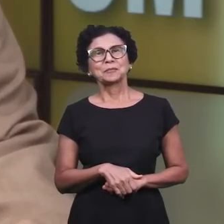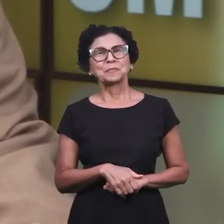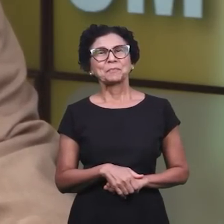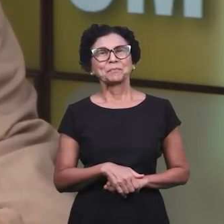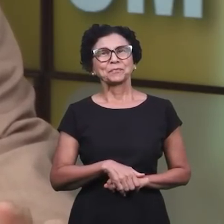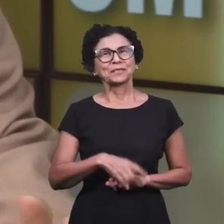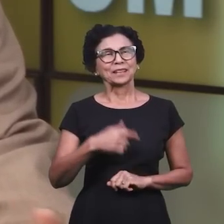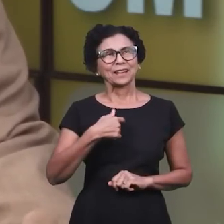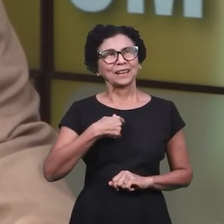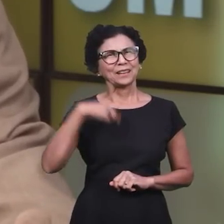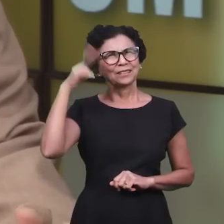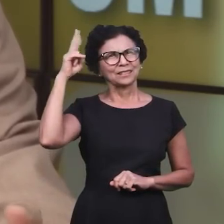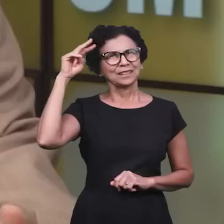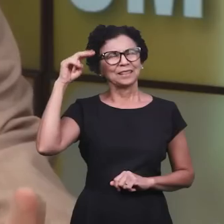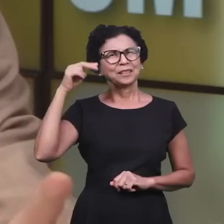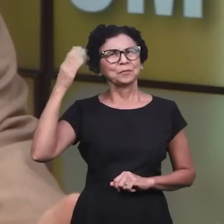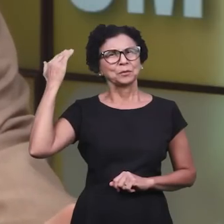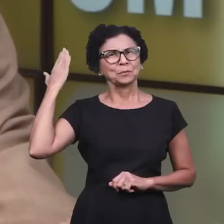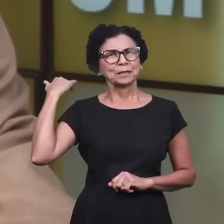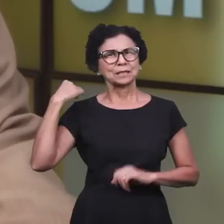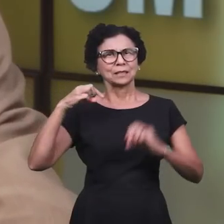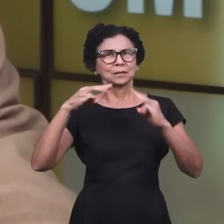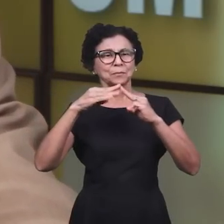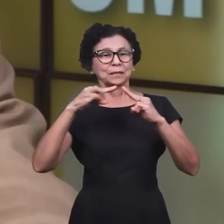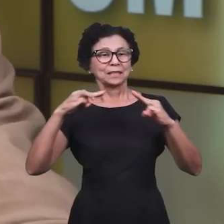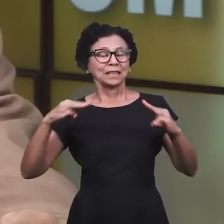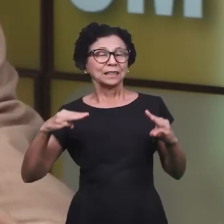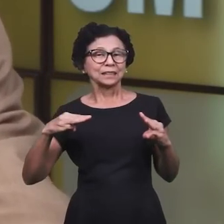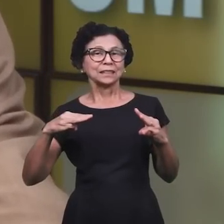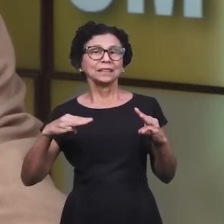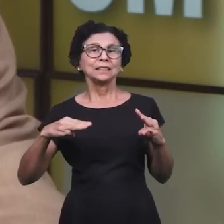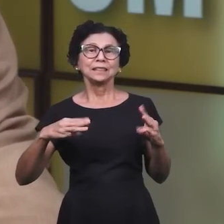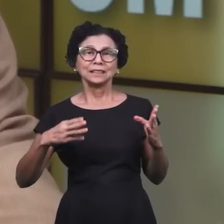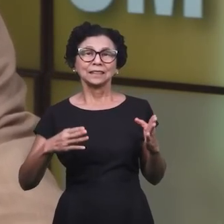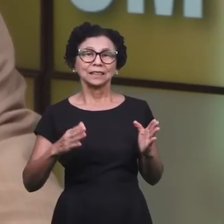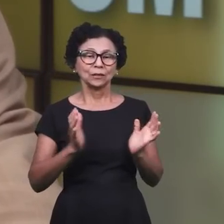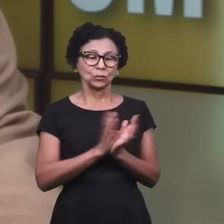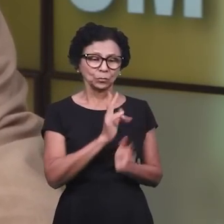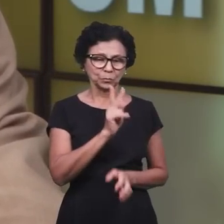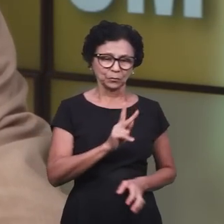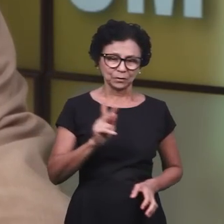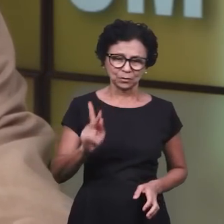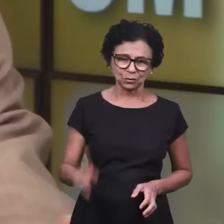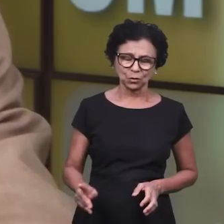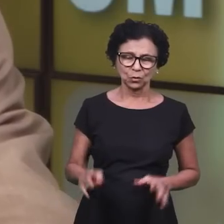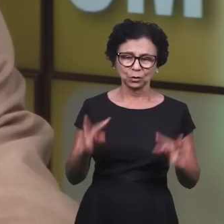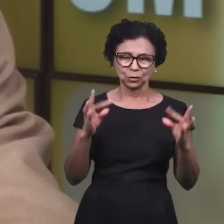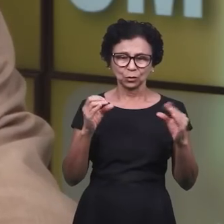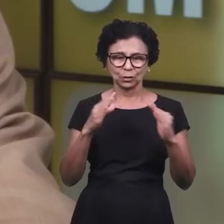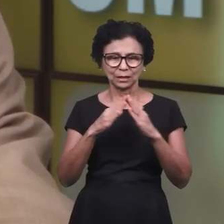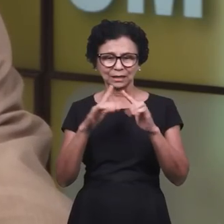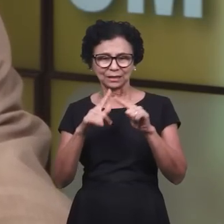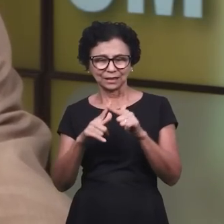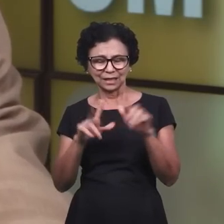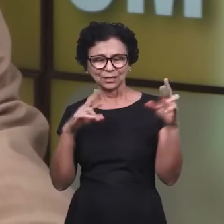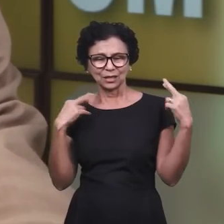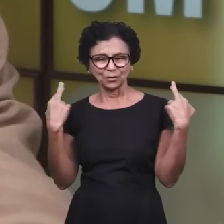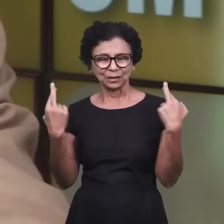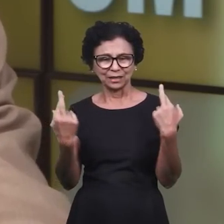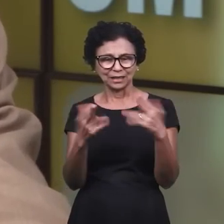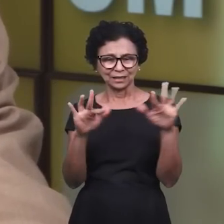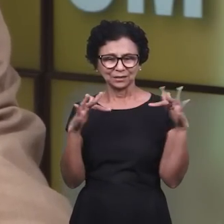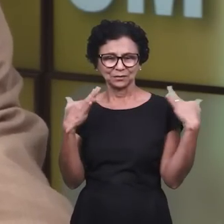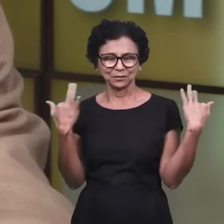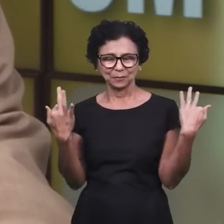do Manaim, quando nós éramos crianças, as Uhum. alegrias ali, a igreja, os professores, Sim. essa bênção, a família